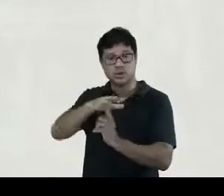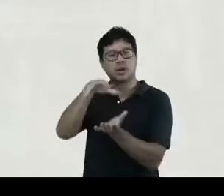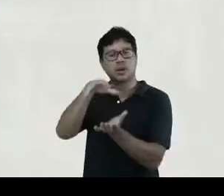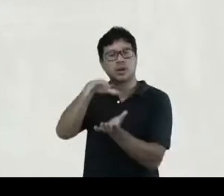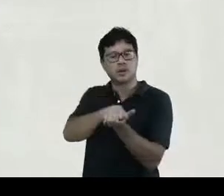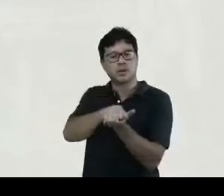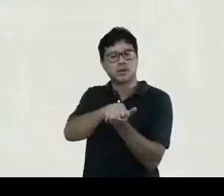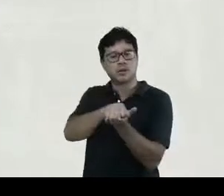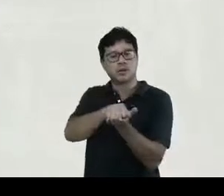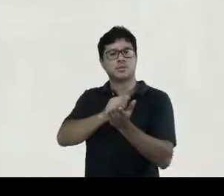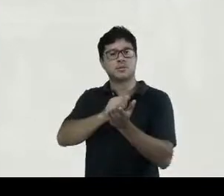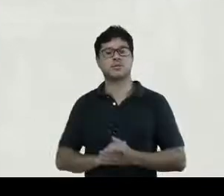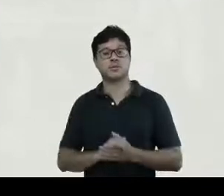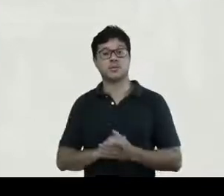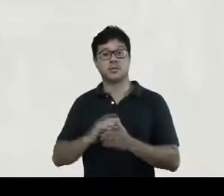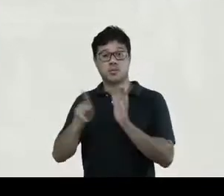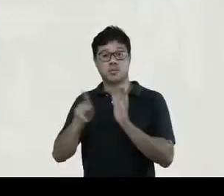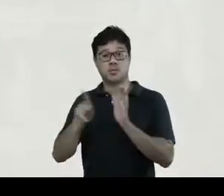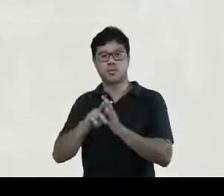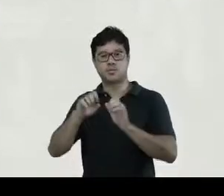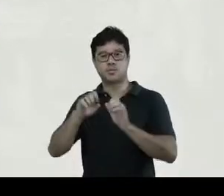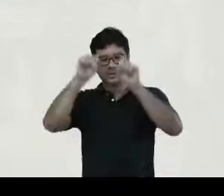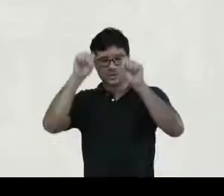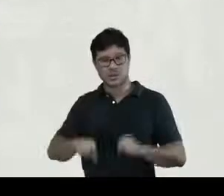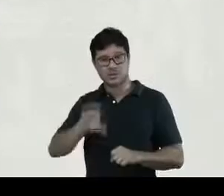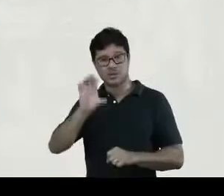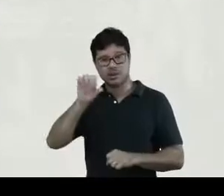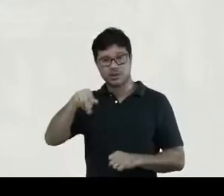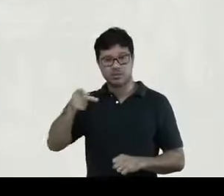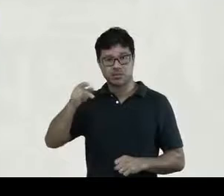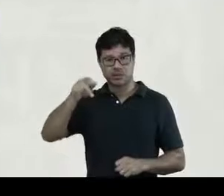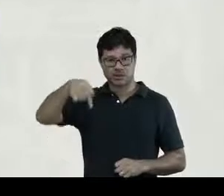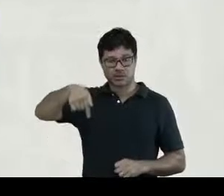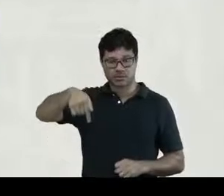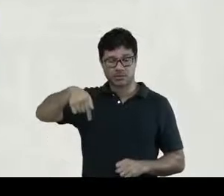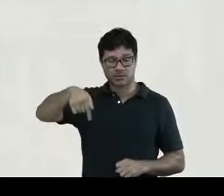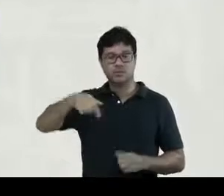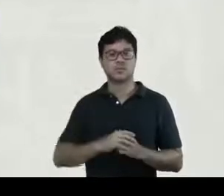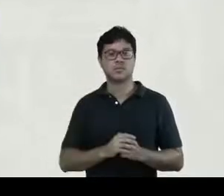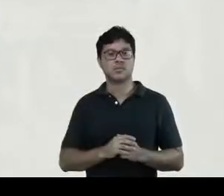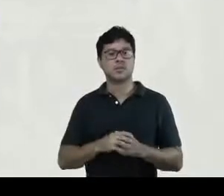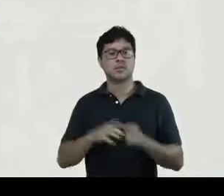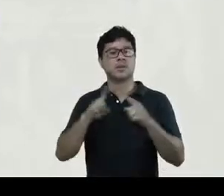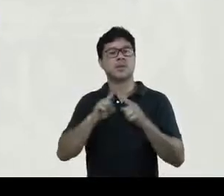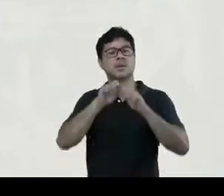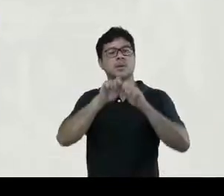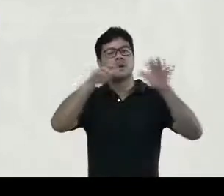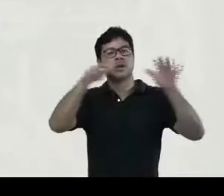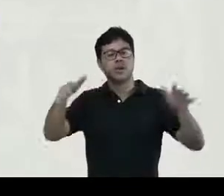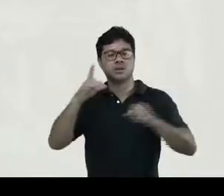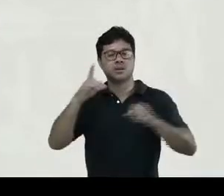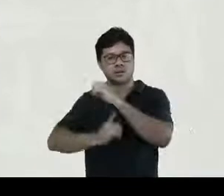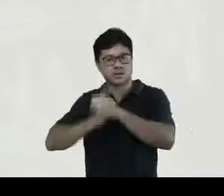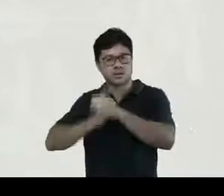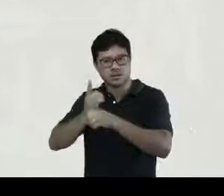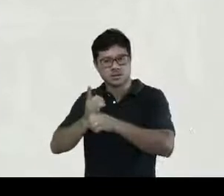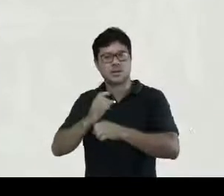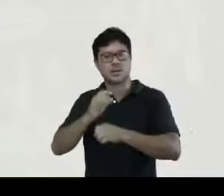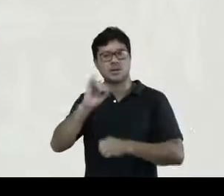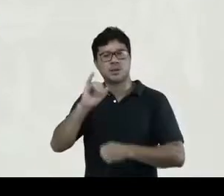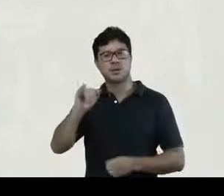registrado no diretório do CNPq e coordenador do Laboratório em Rede de Humanidades Digitais do